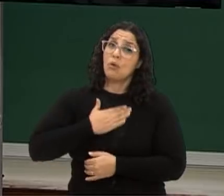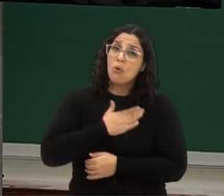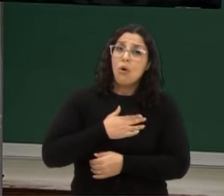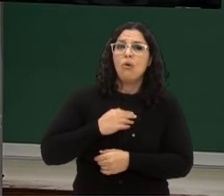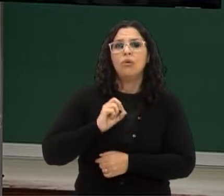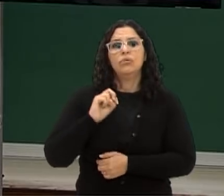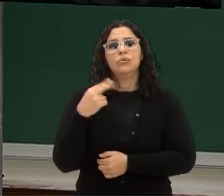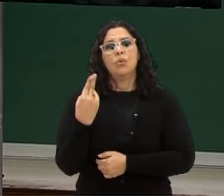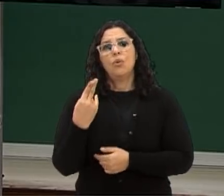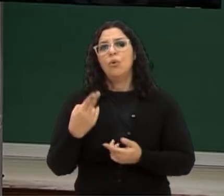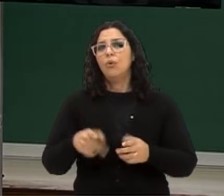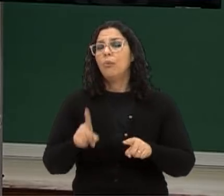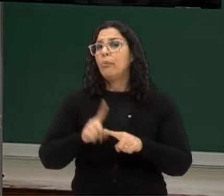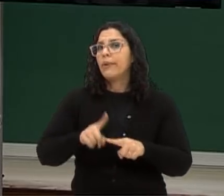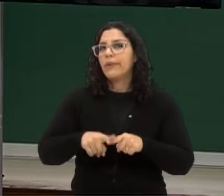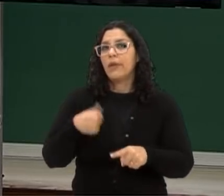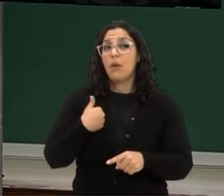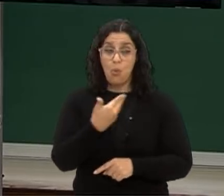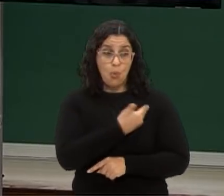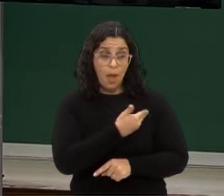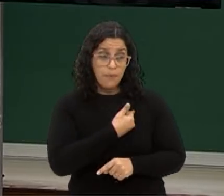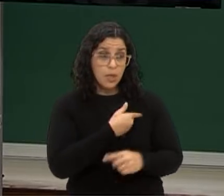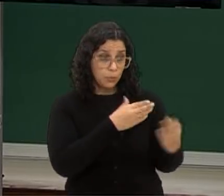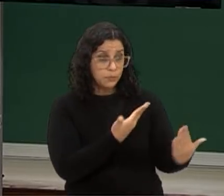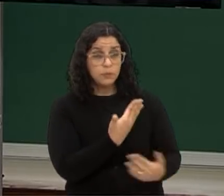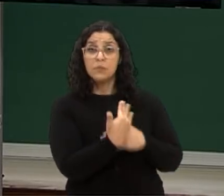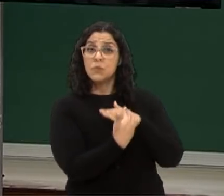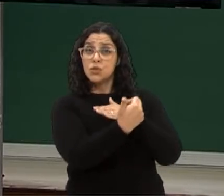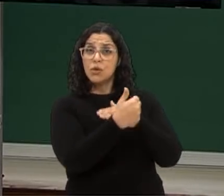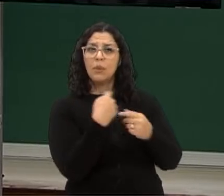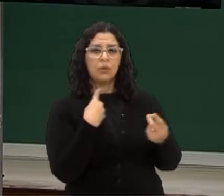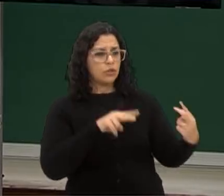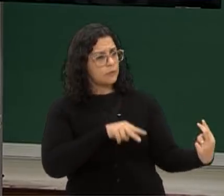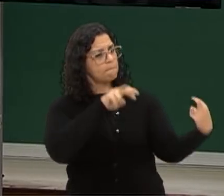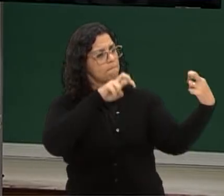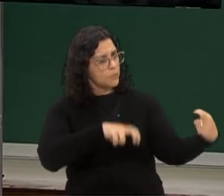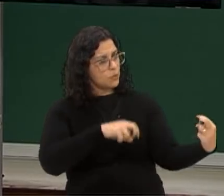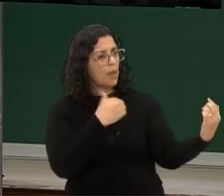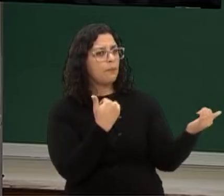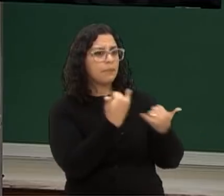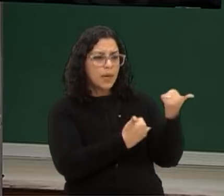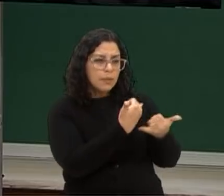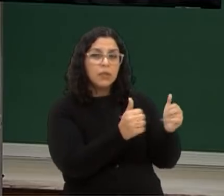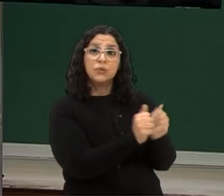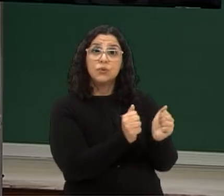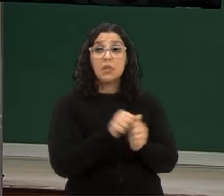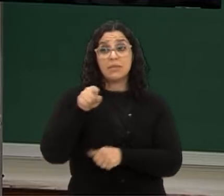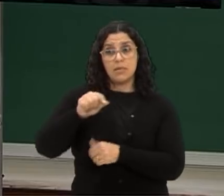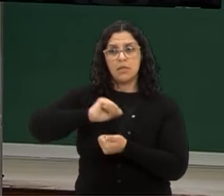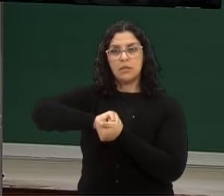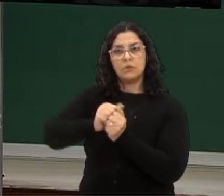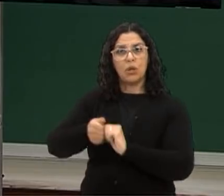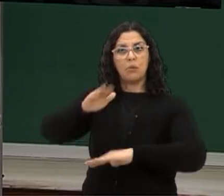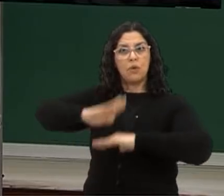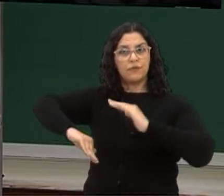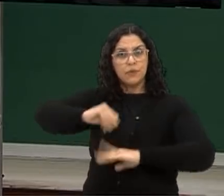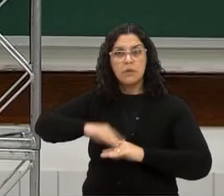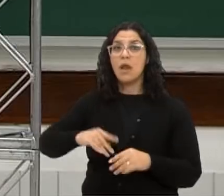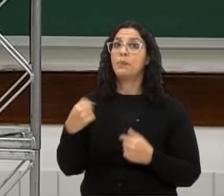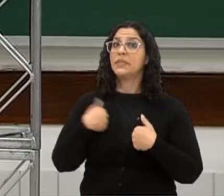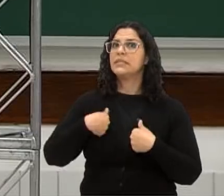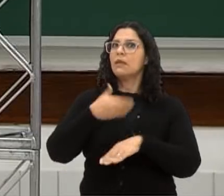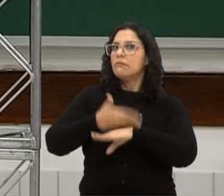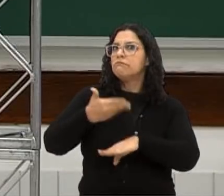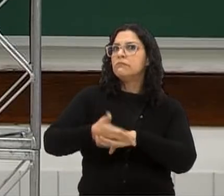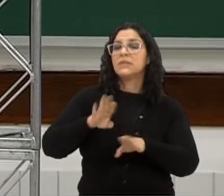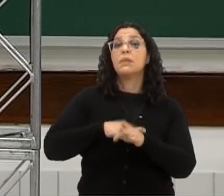porque o colega quer jogar, vão jogar na escola. Então, o atleta ele tem uma rotina de treino. E vamos falar sobre alguns locais